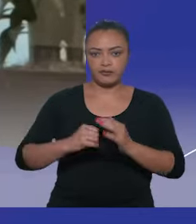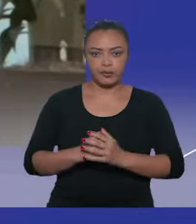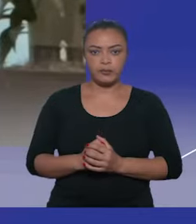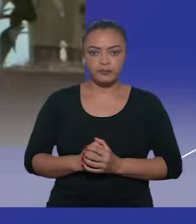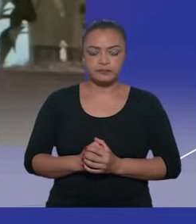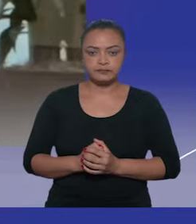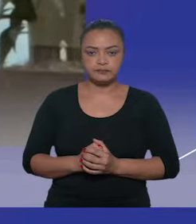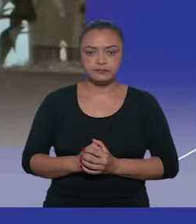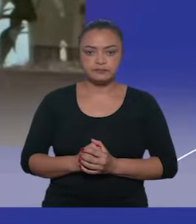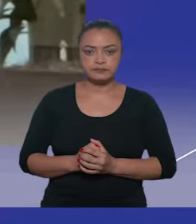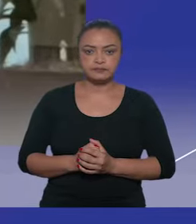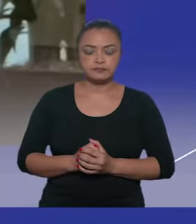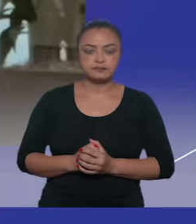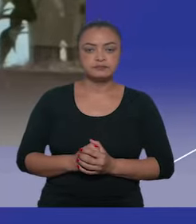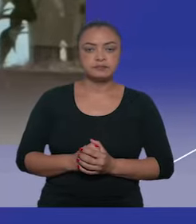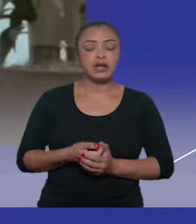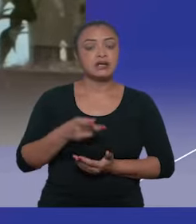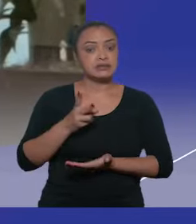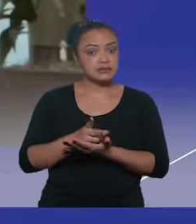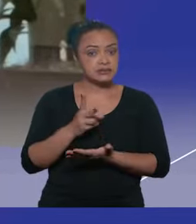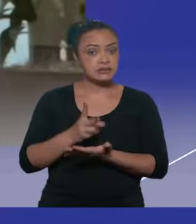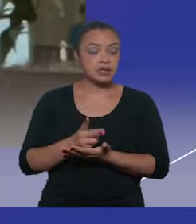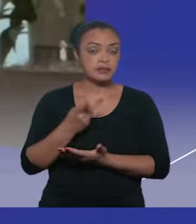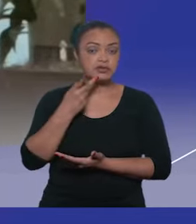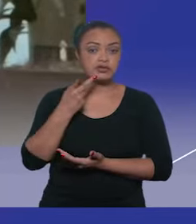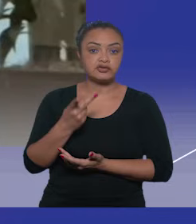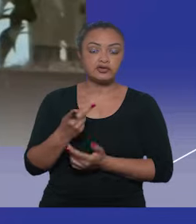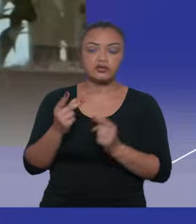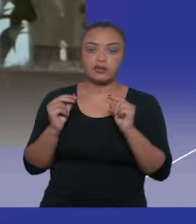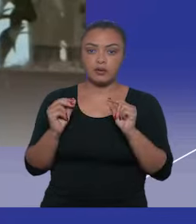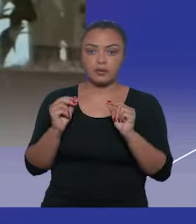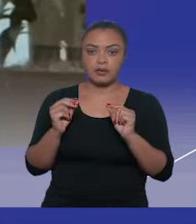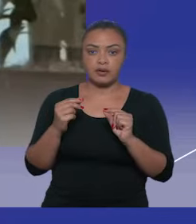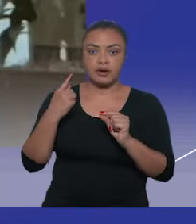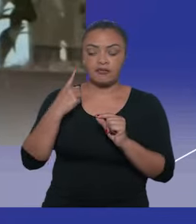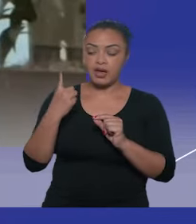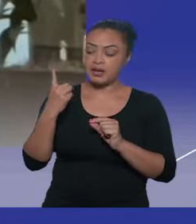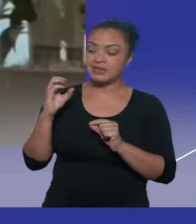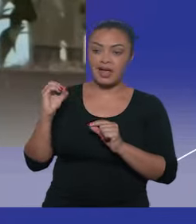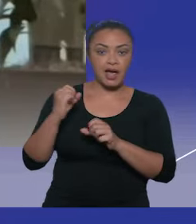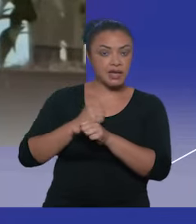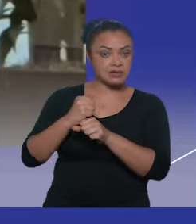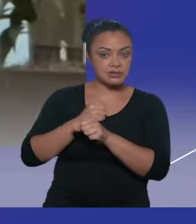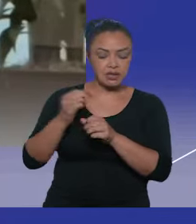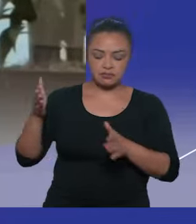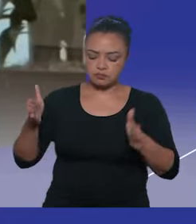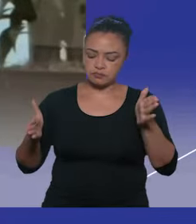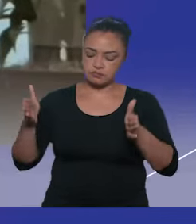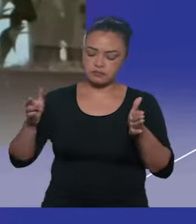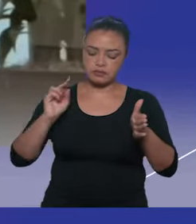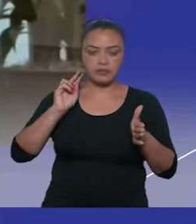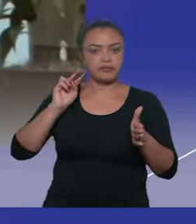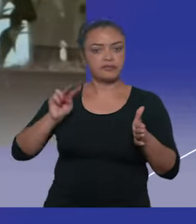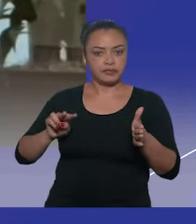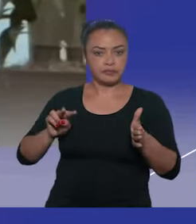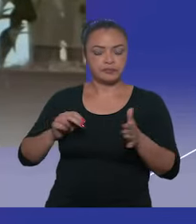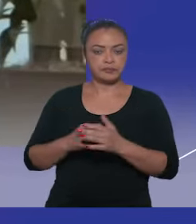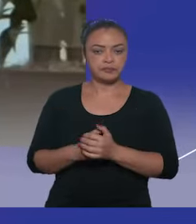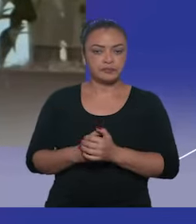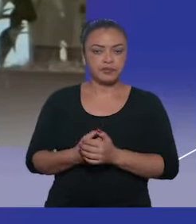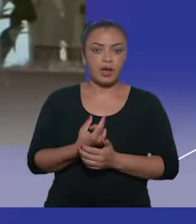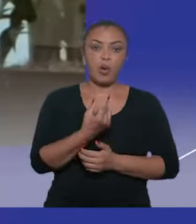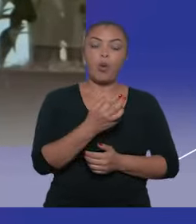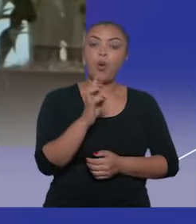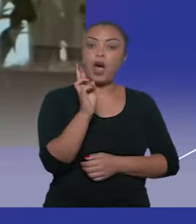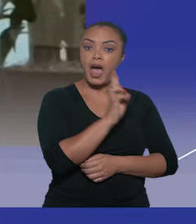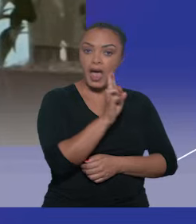a exposição a outras moedas, moedas fortes e moedas bem mais estáveis que o real. Eu acho que um ponto que a gente sempre menciona para os nossos